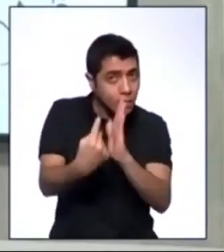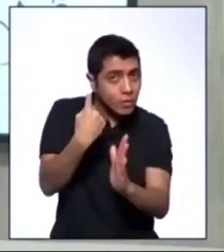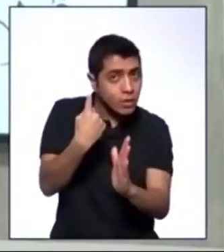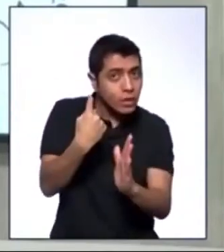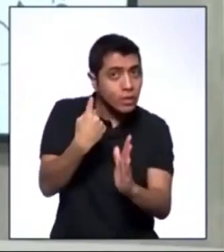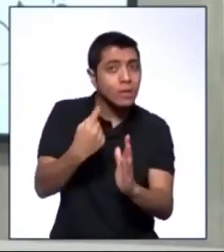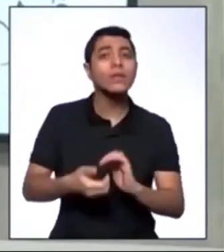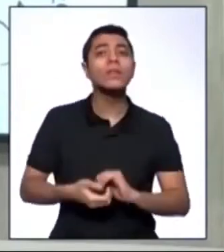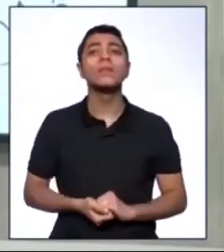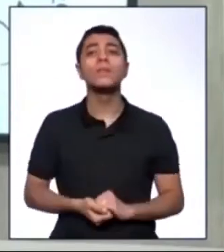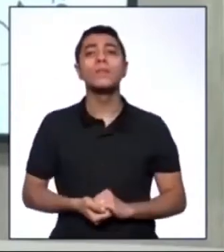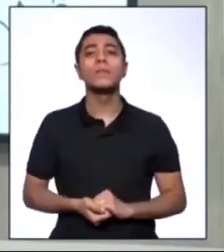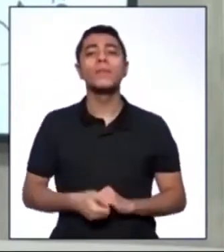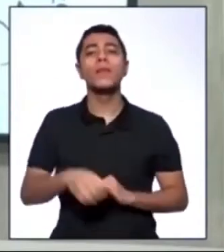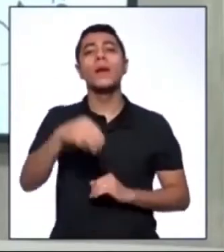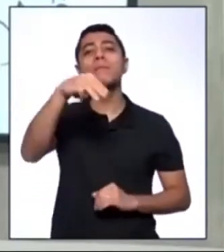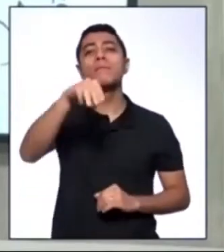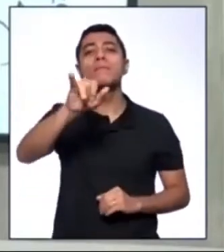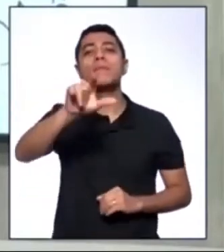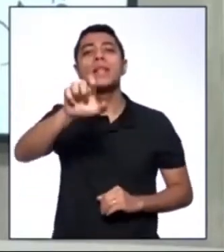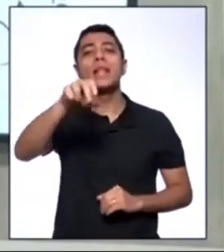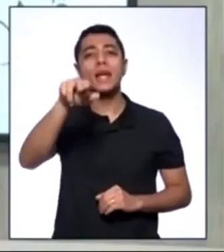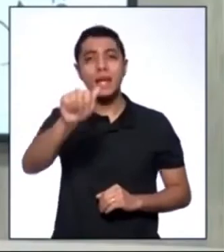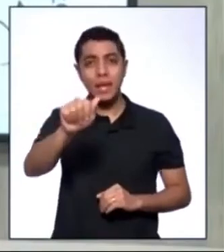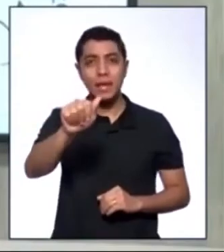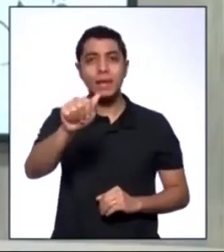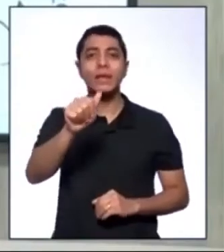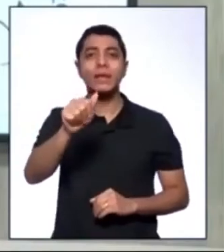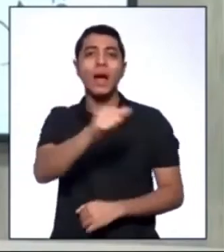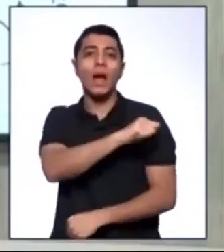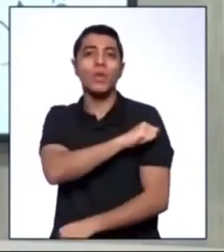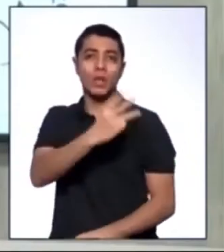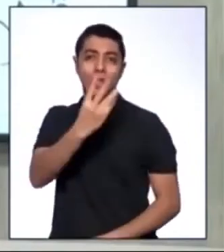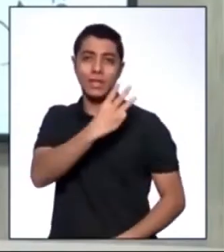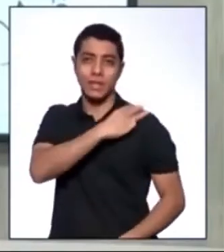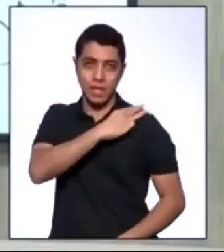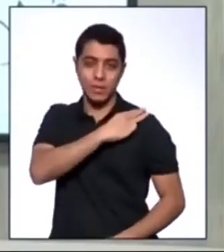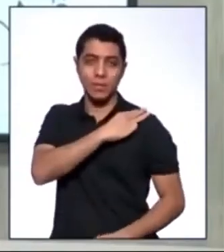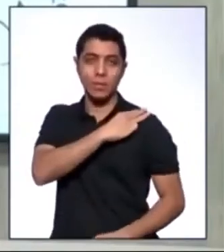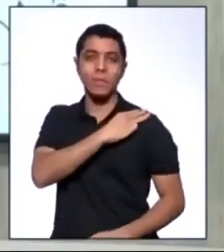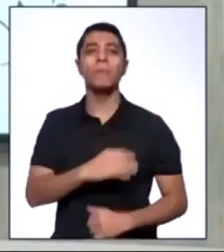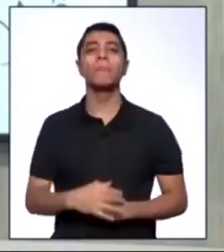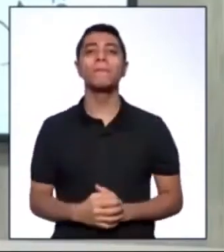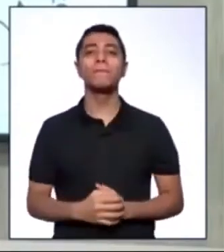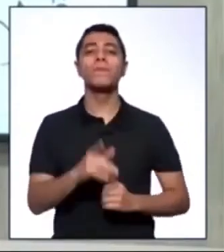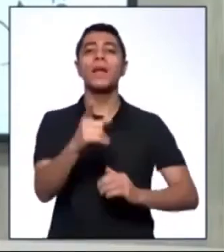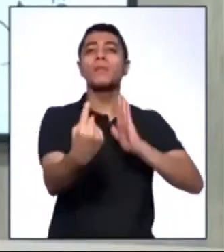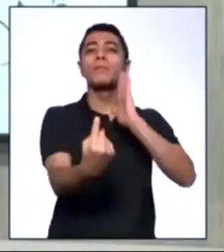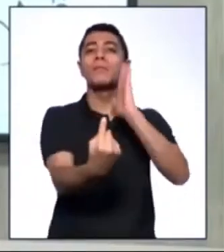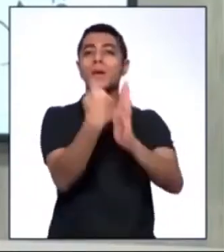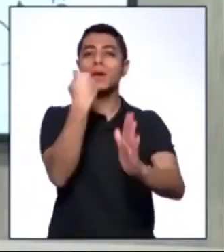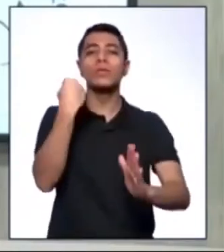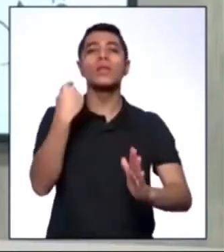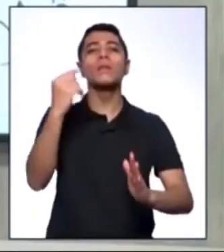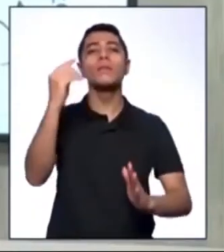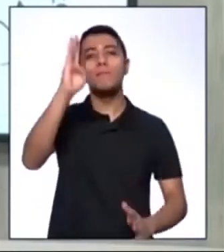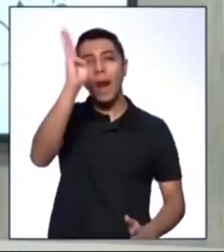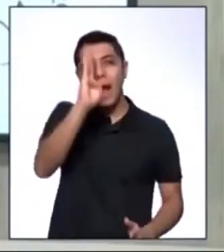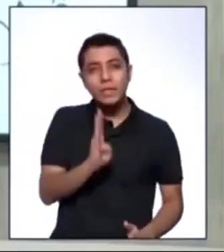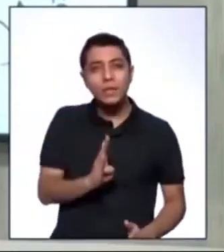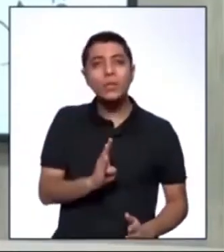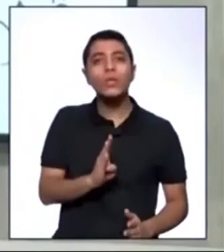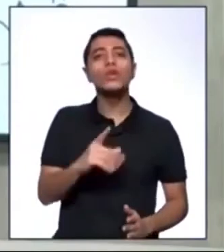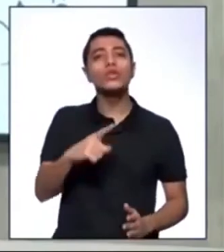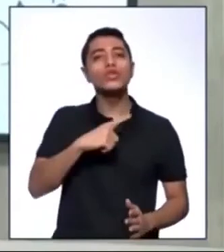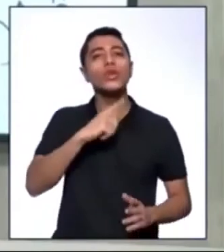A Milena, do terceiro ano, diz: qual a segunda corrente do Brasil? Ah, vou voltar lá. Obrigado, Milena. Então, ó,